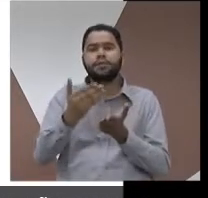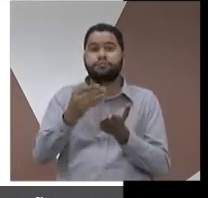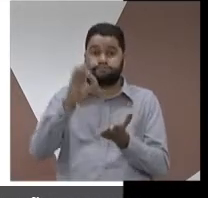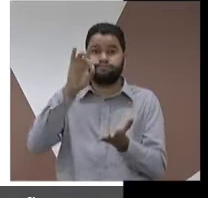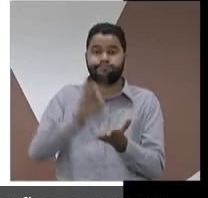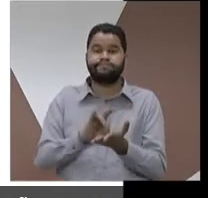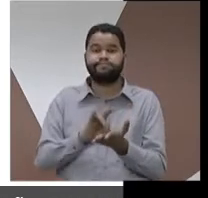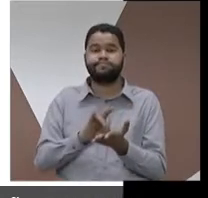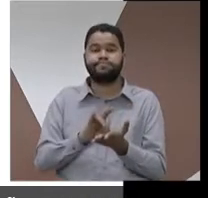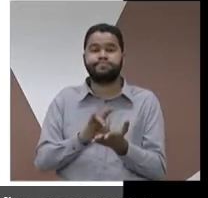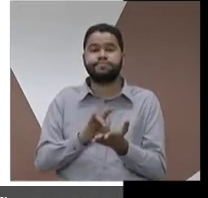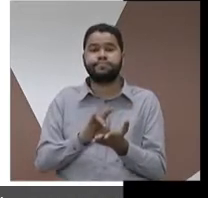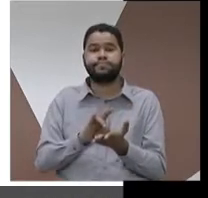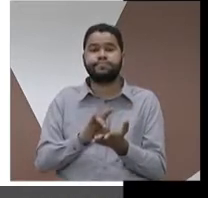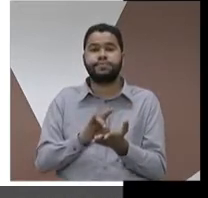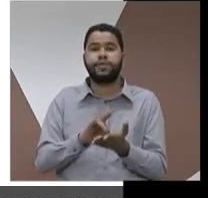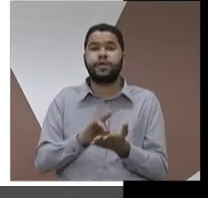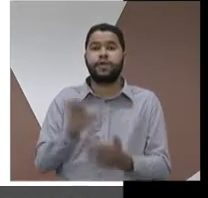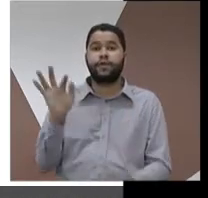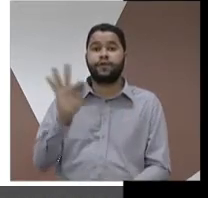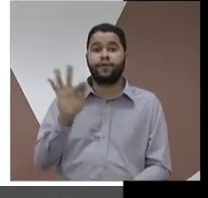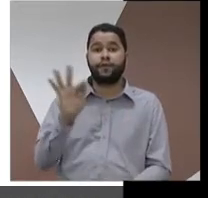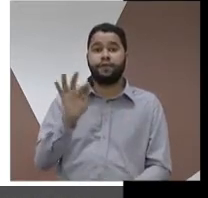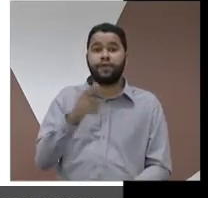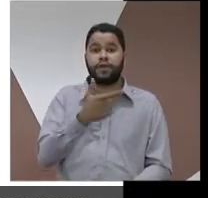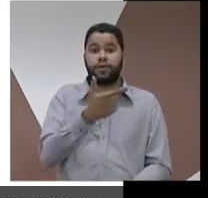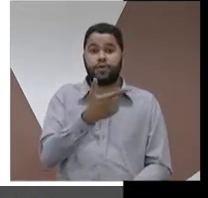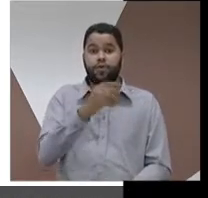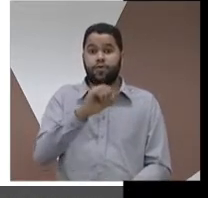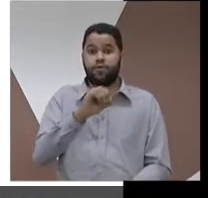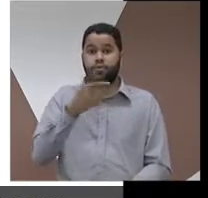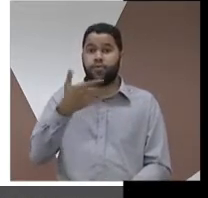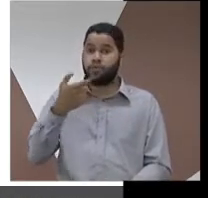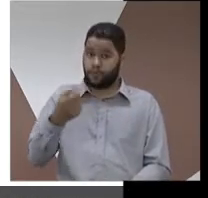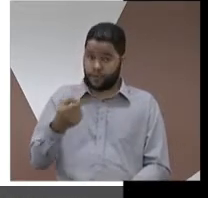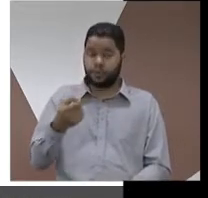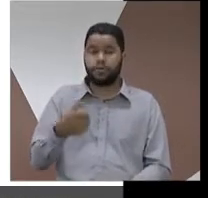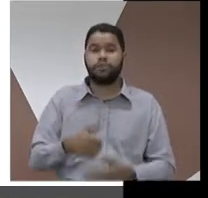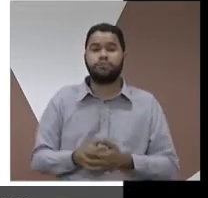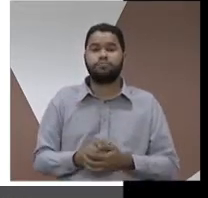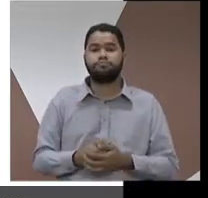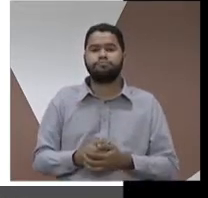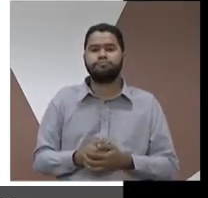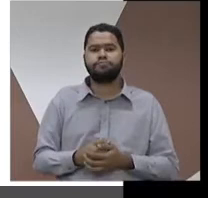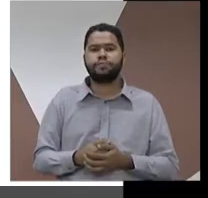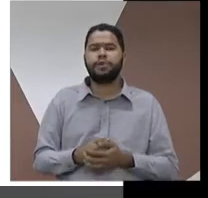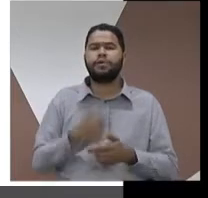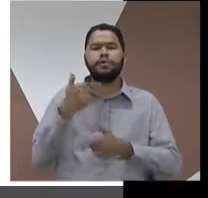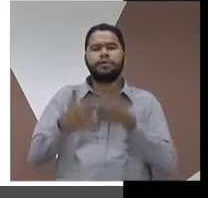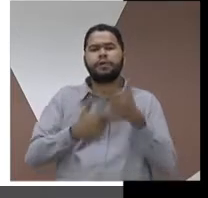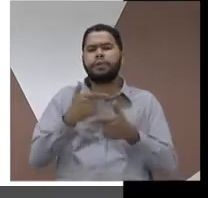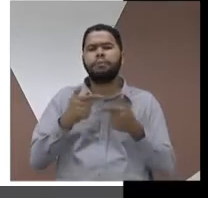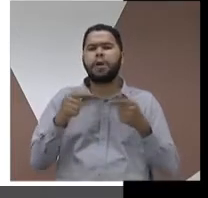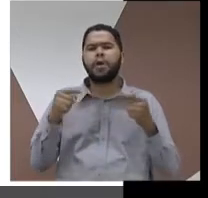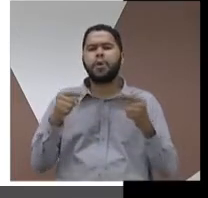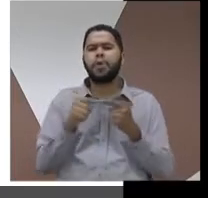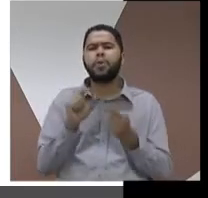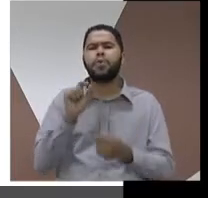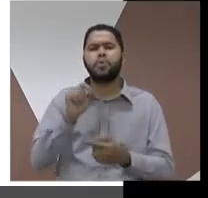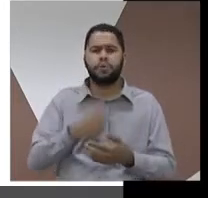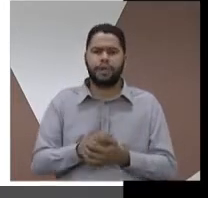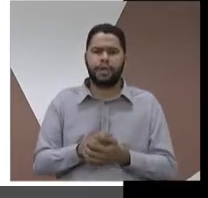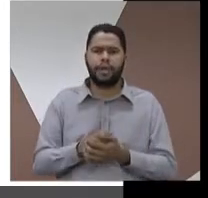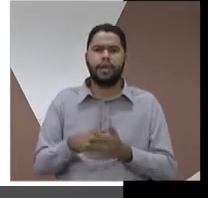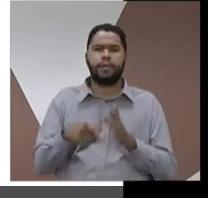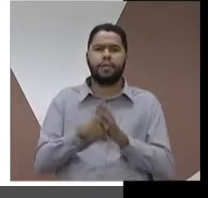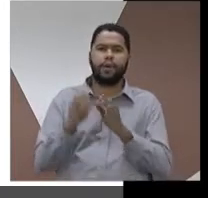fato, em fevereiro de 2020. No que consistem esses trabalhos? Consistem nos trabalhos de